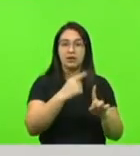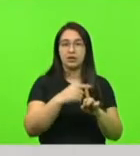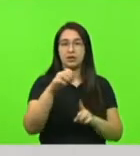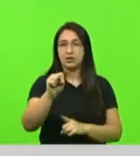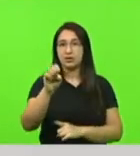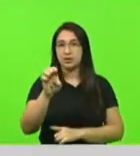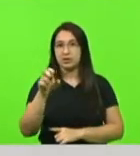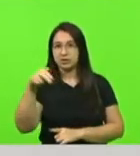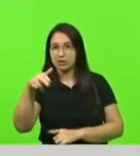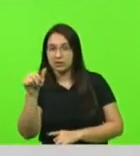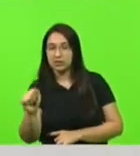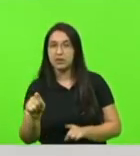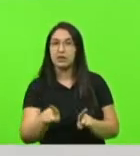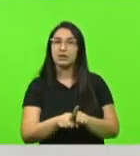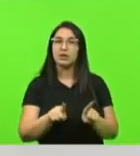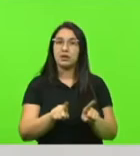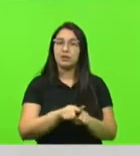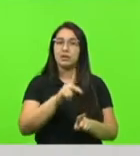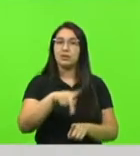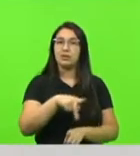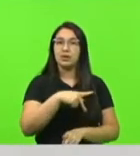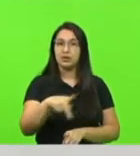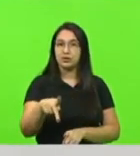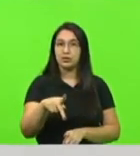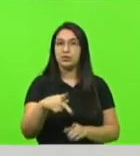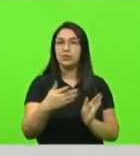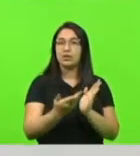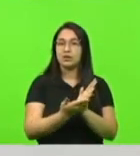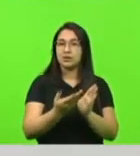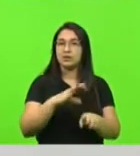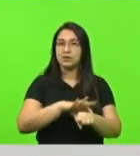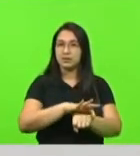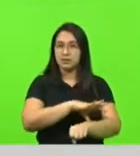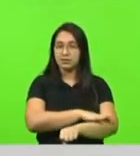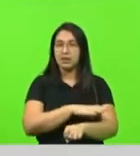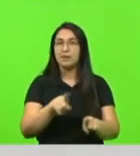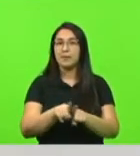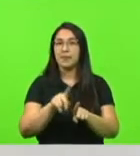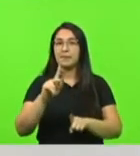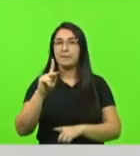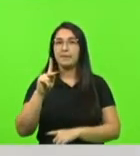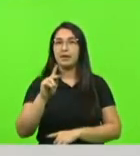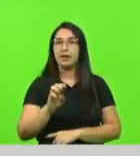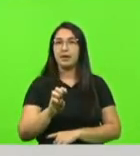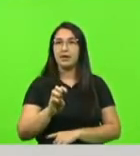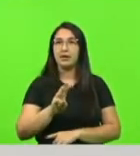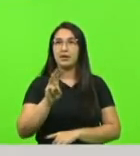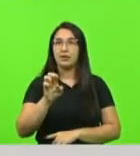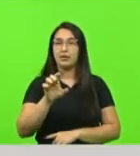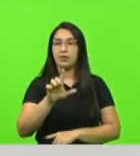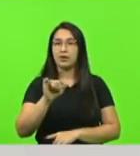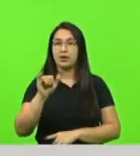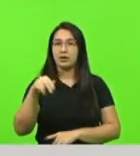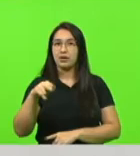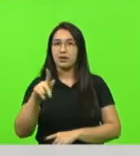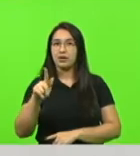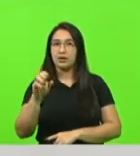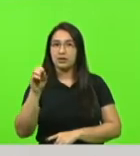pastor Sérgio Melfior, da Igreja Assembleia de Deus, e pastor Wellington Costa, da PIB São José.